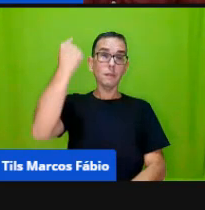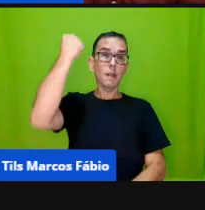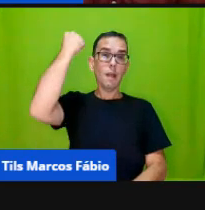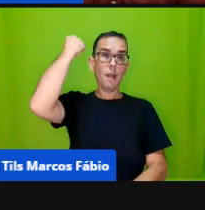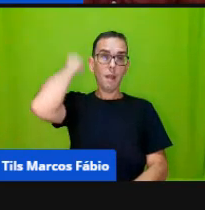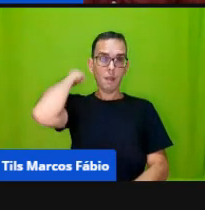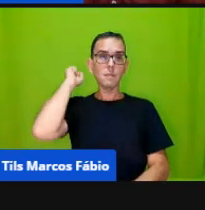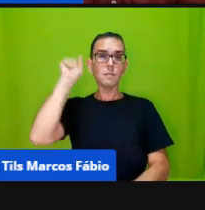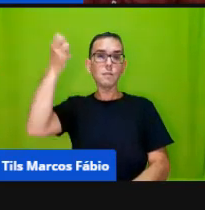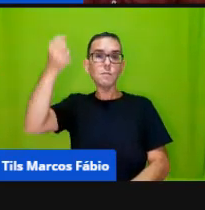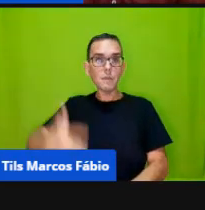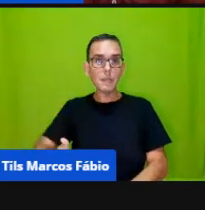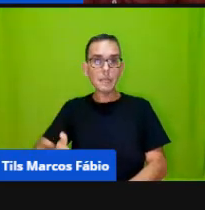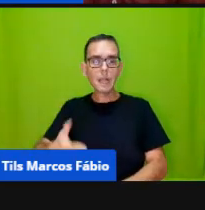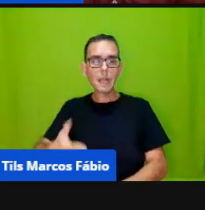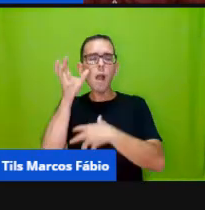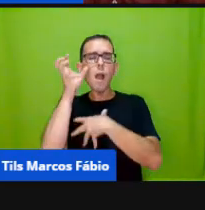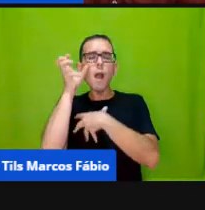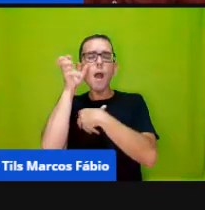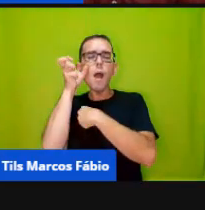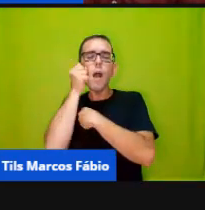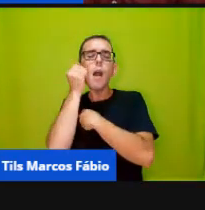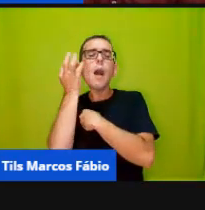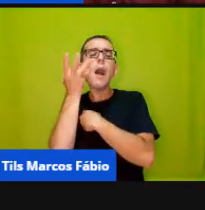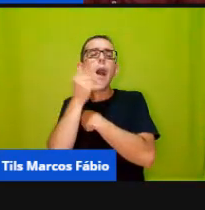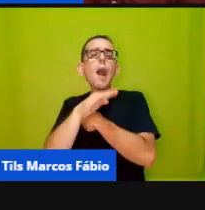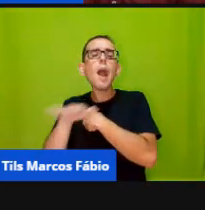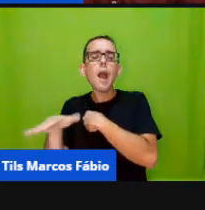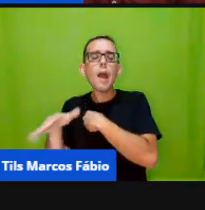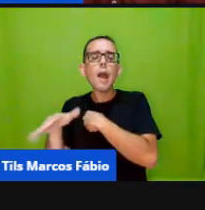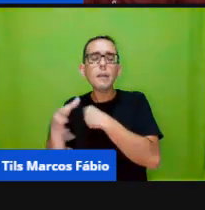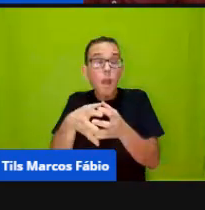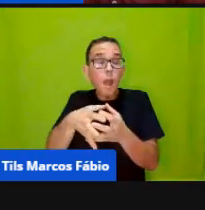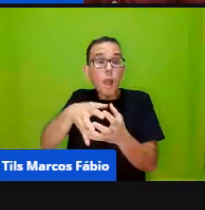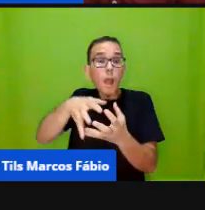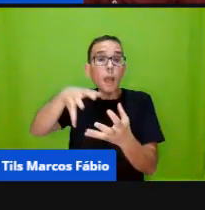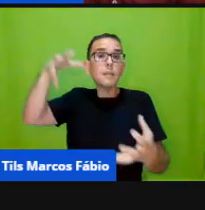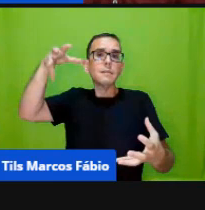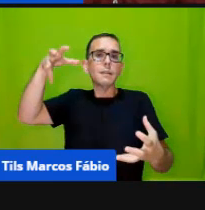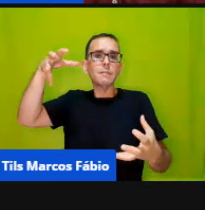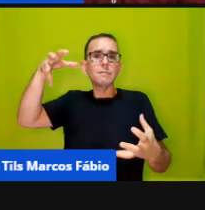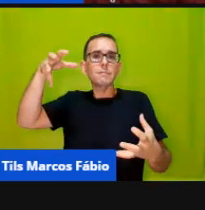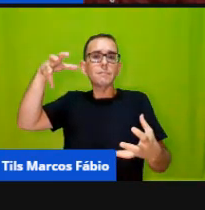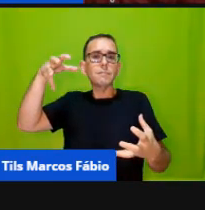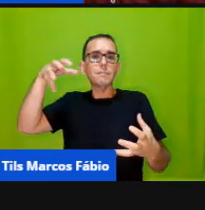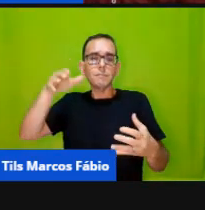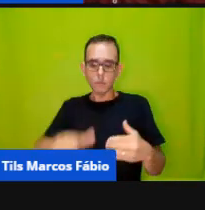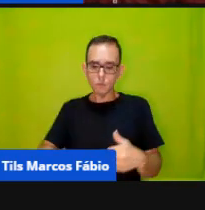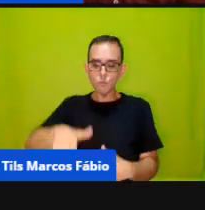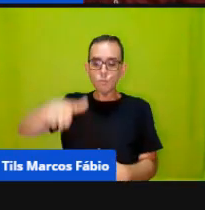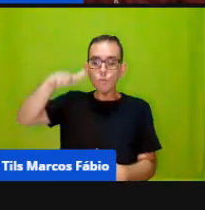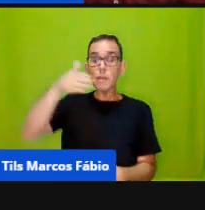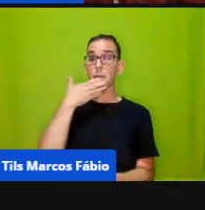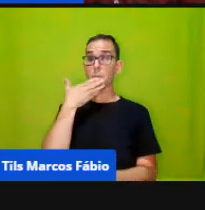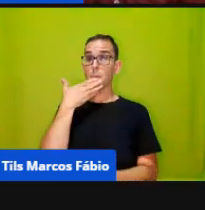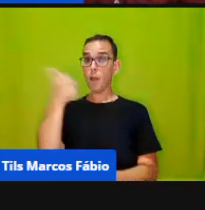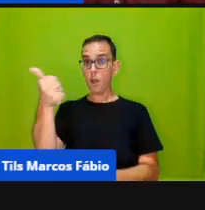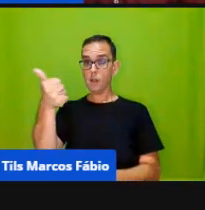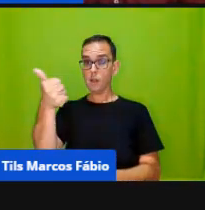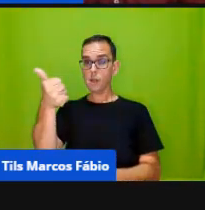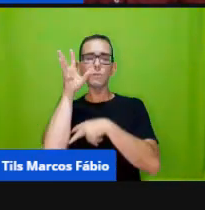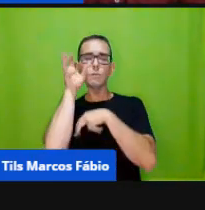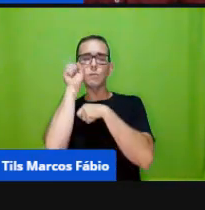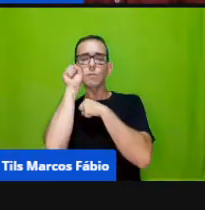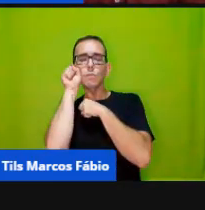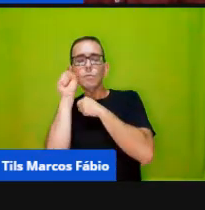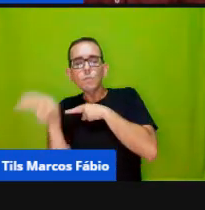sono faz a criança crescer, a criança cresce durante o sono. E melhorando o sono,